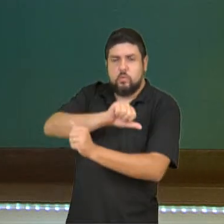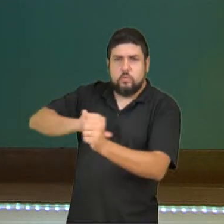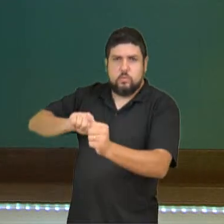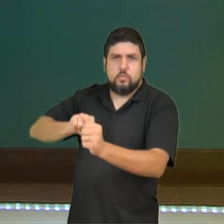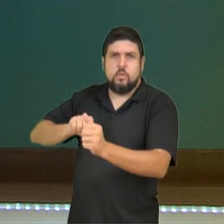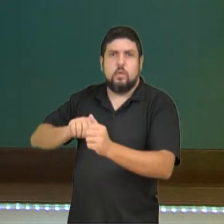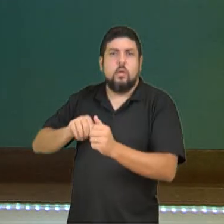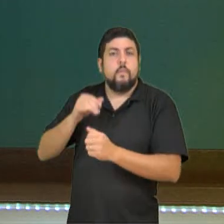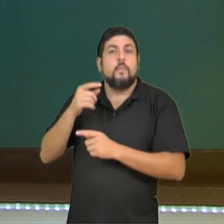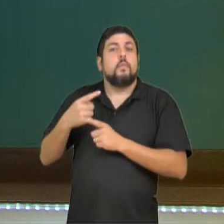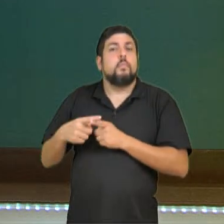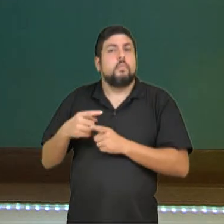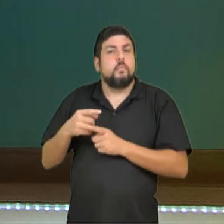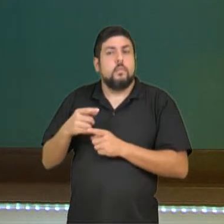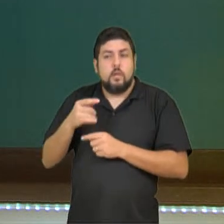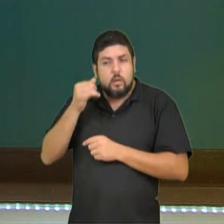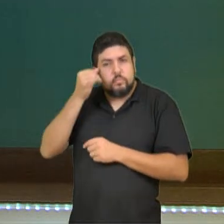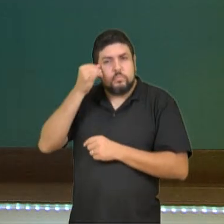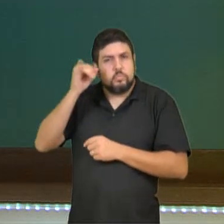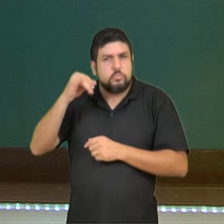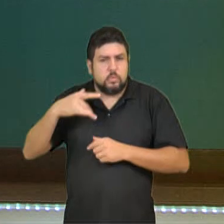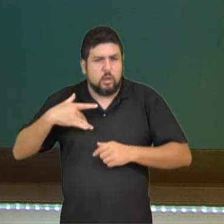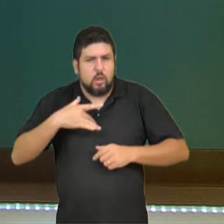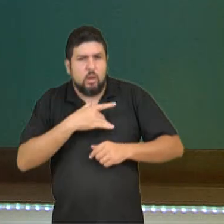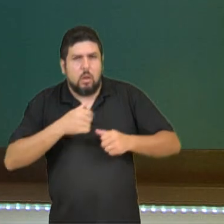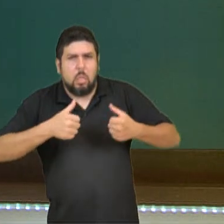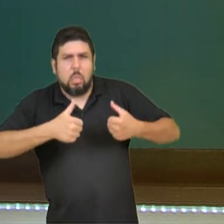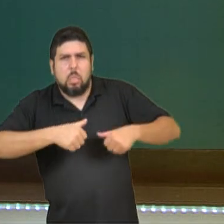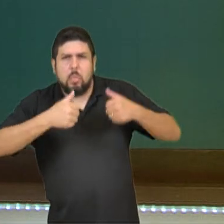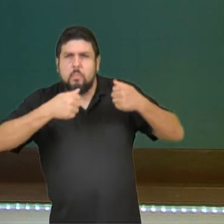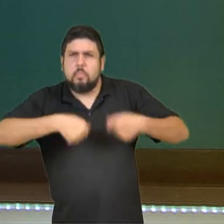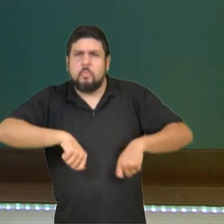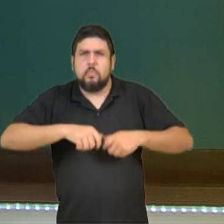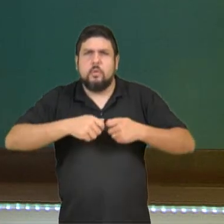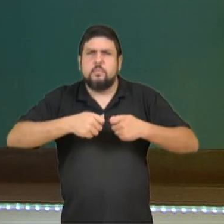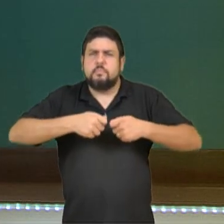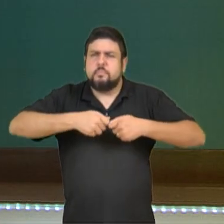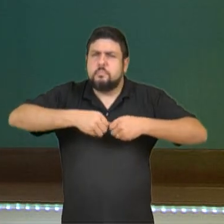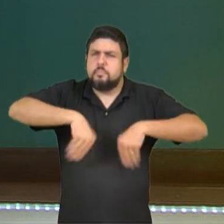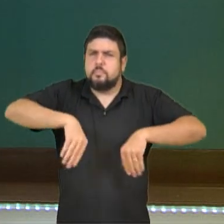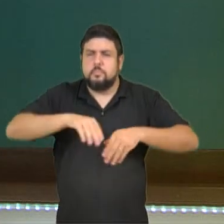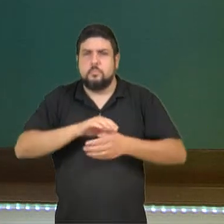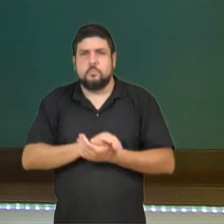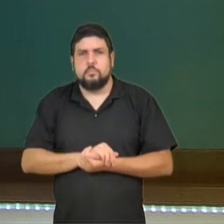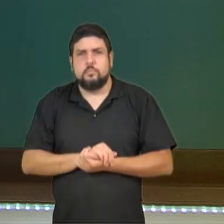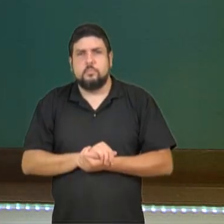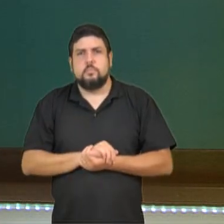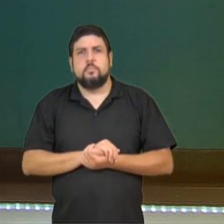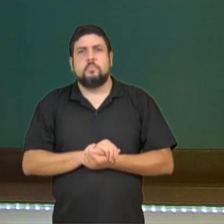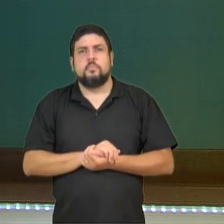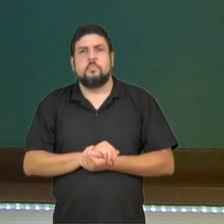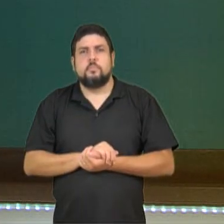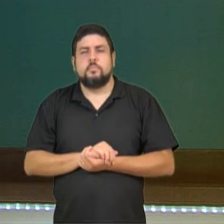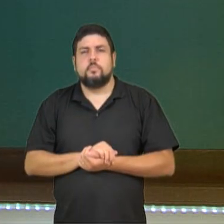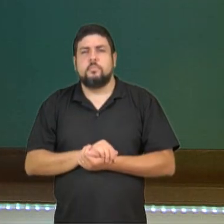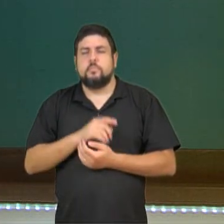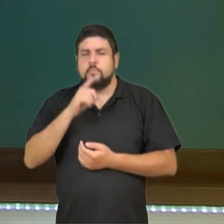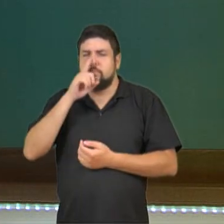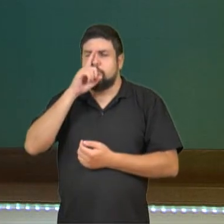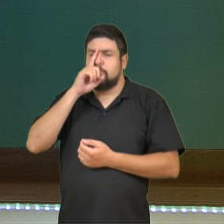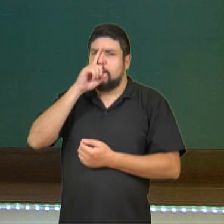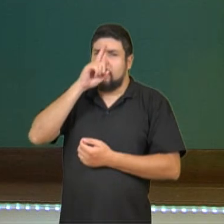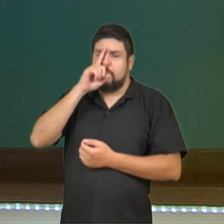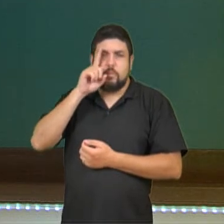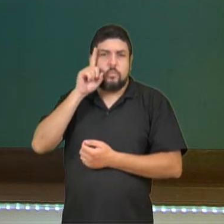isso, para cuidar mais dos atletas, para que evitem lesões. Aí foi feita uma pesquisa nos Estados Unidos, a gente não tem